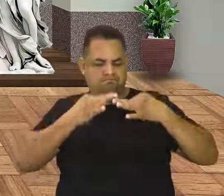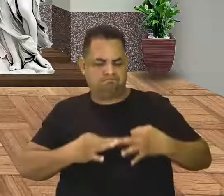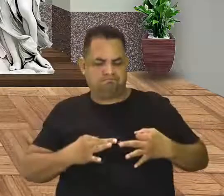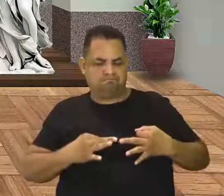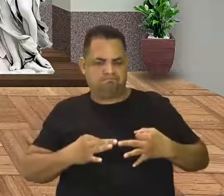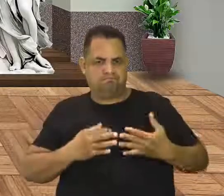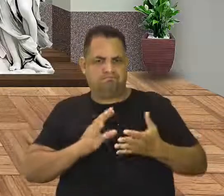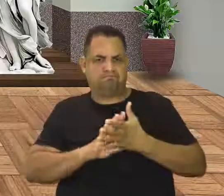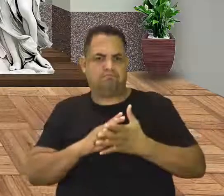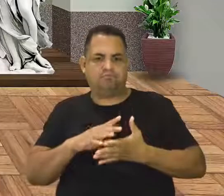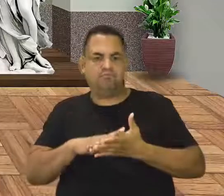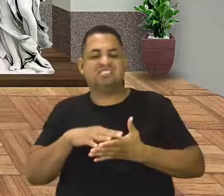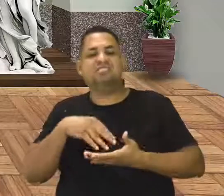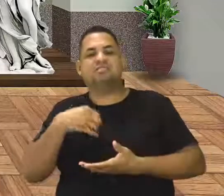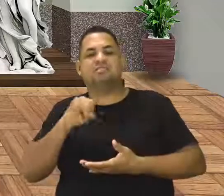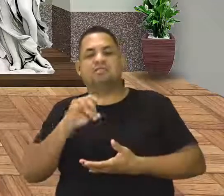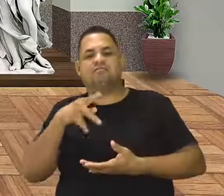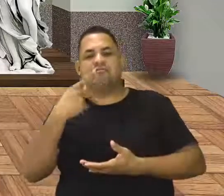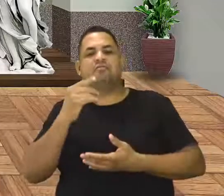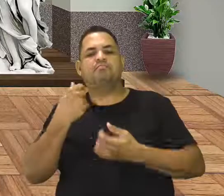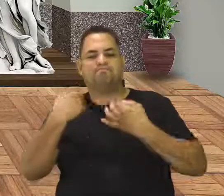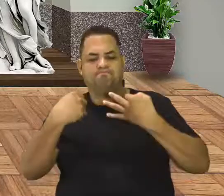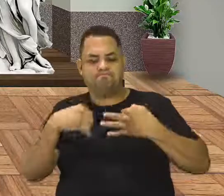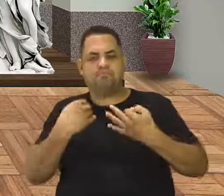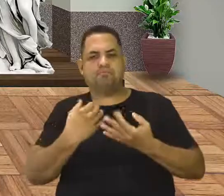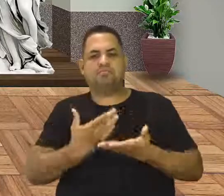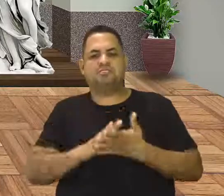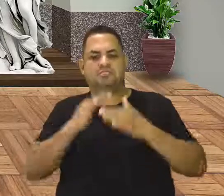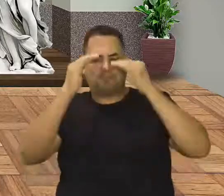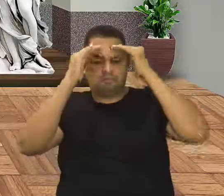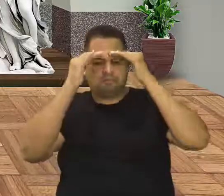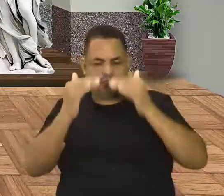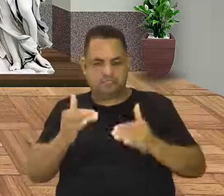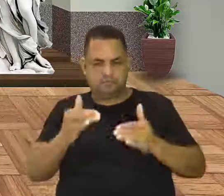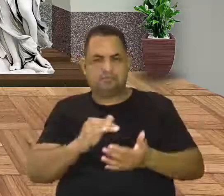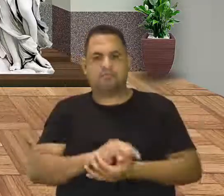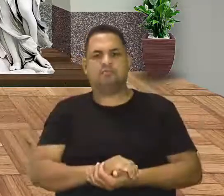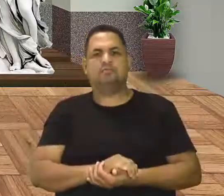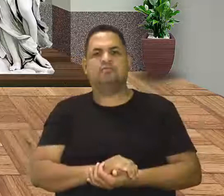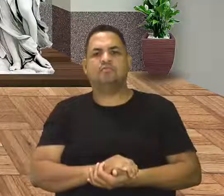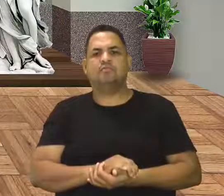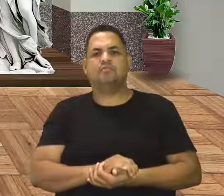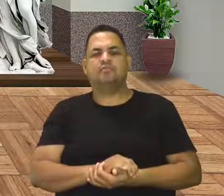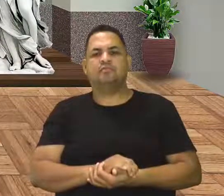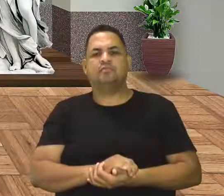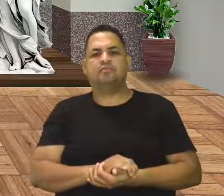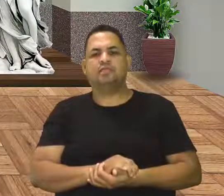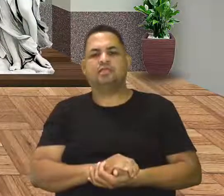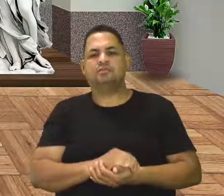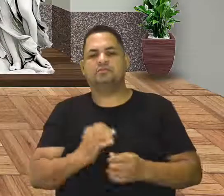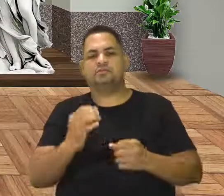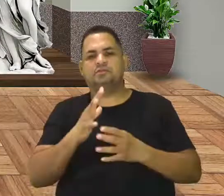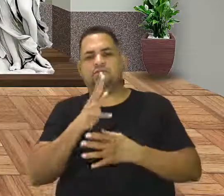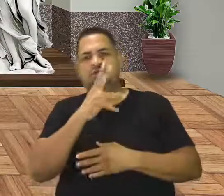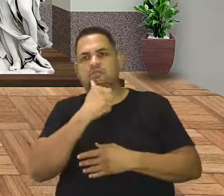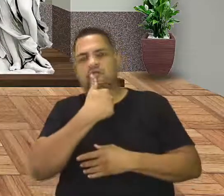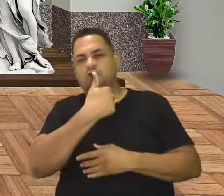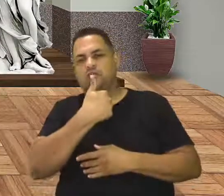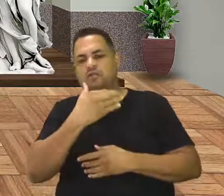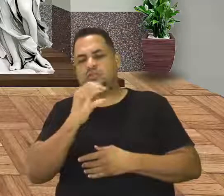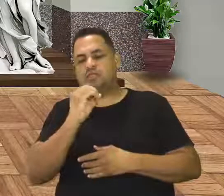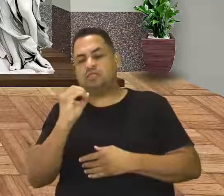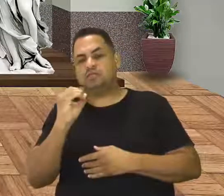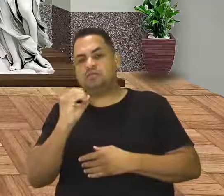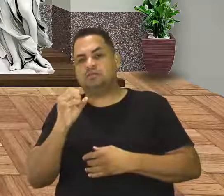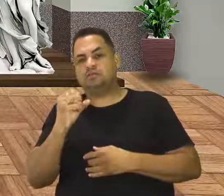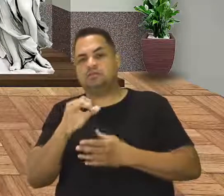prazo se eu falo eu tenho que cumprir Olha aí chegou a dez anos desse